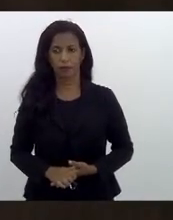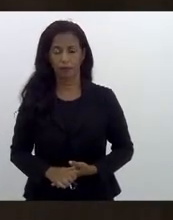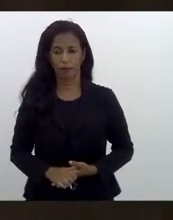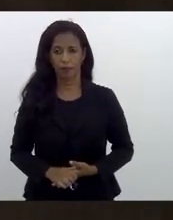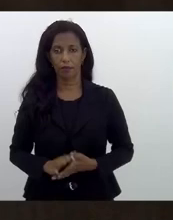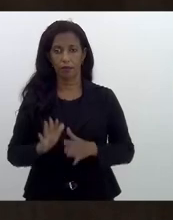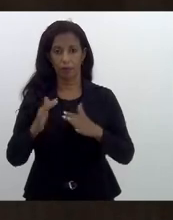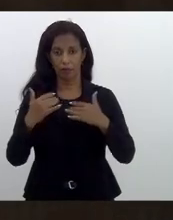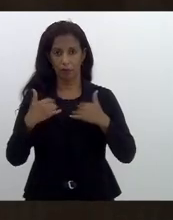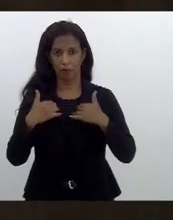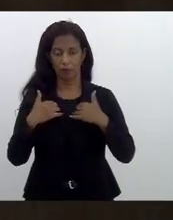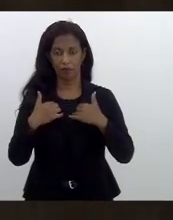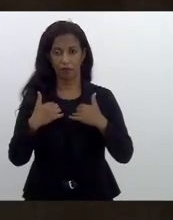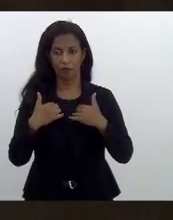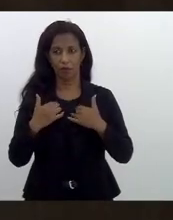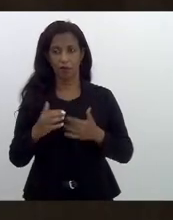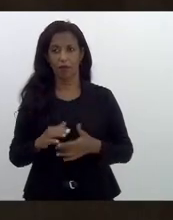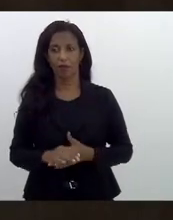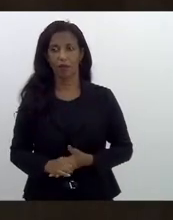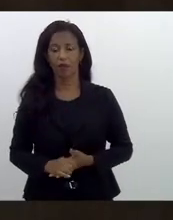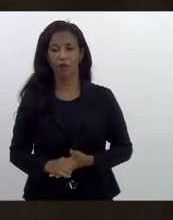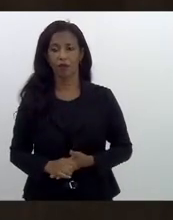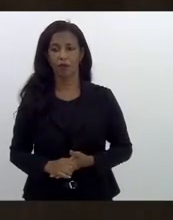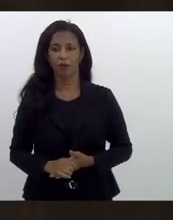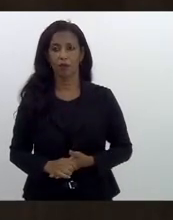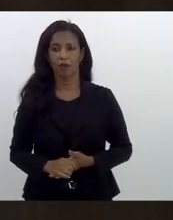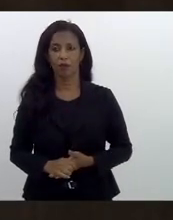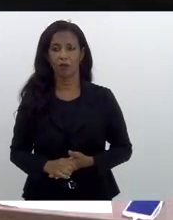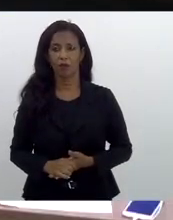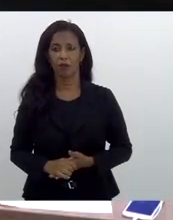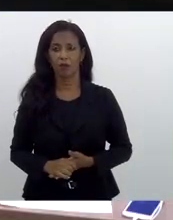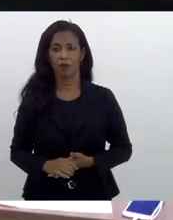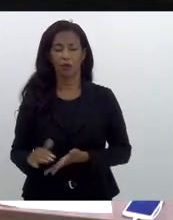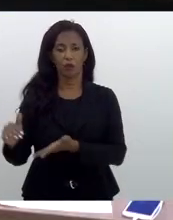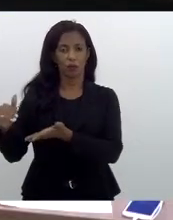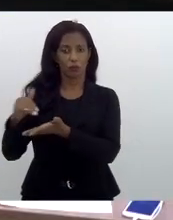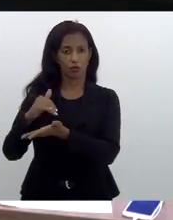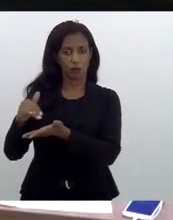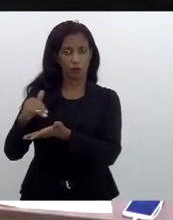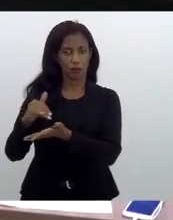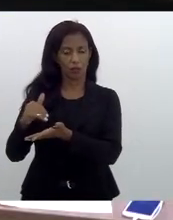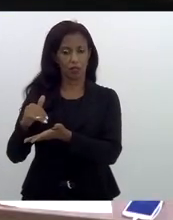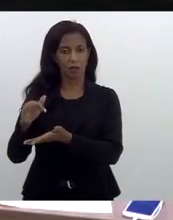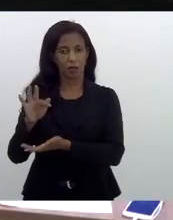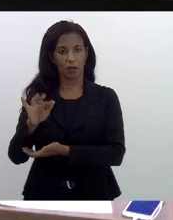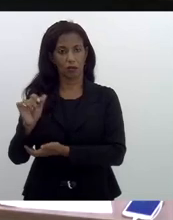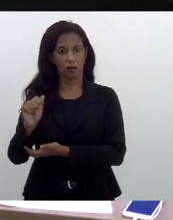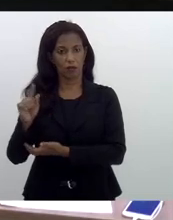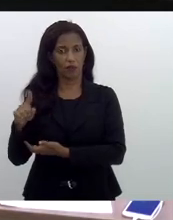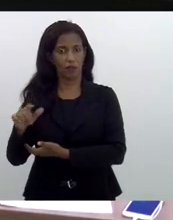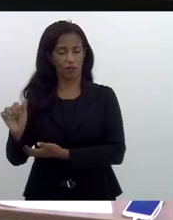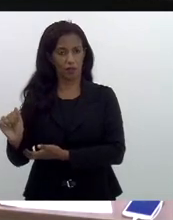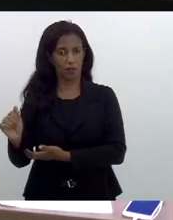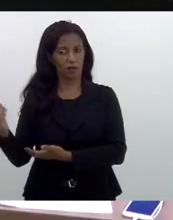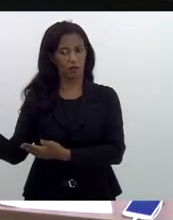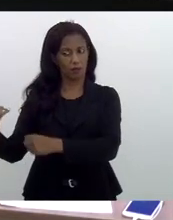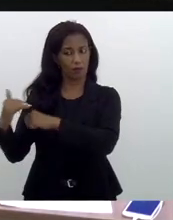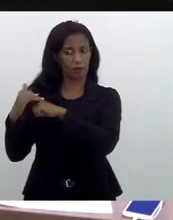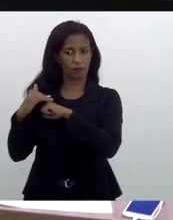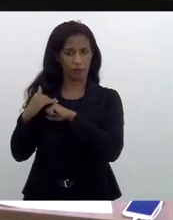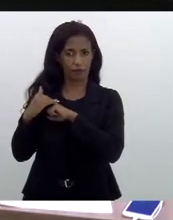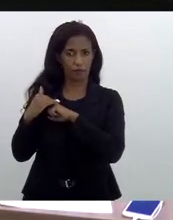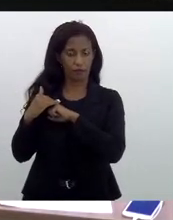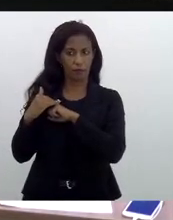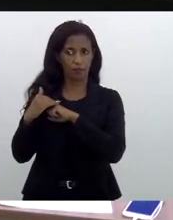só estou deixa o deputada Marta nesse instante o secretário de fazenda veio aqui falar para mim em relação a 98 eu disse a eles